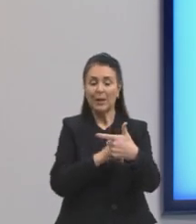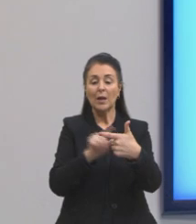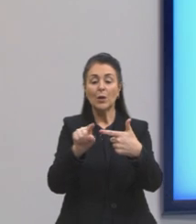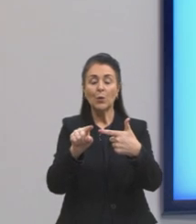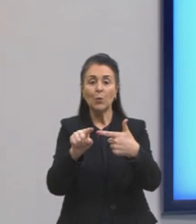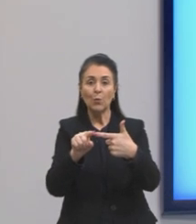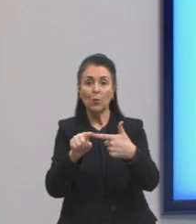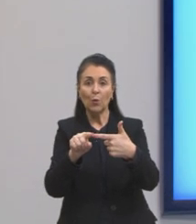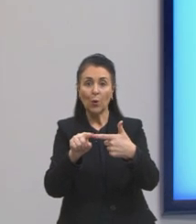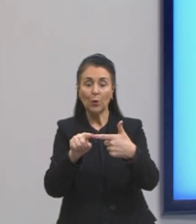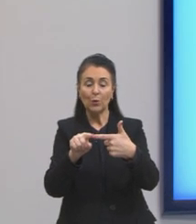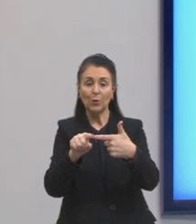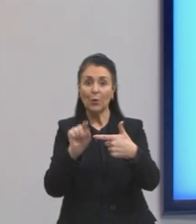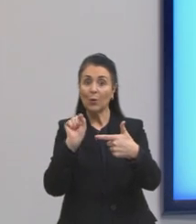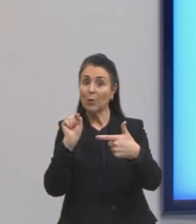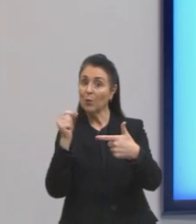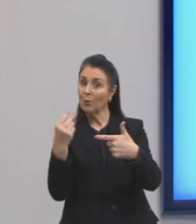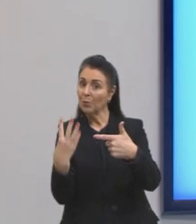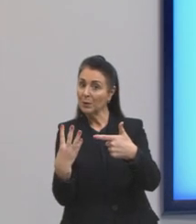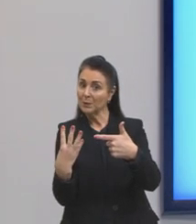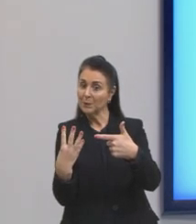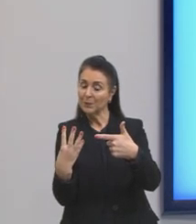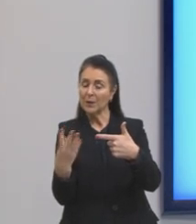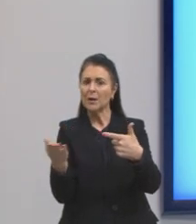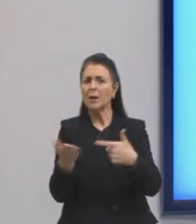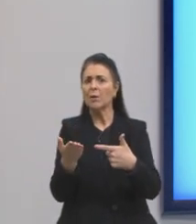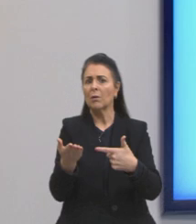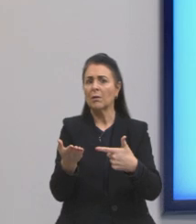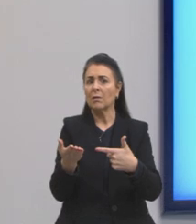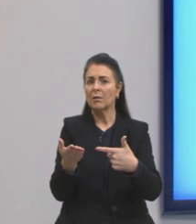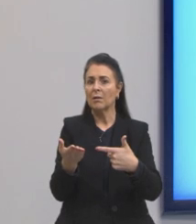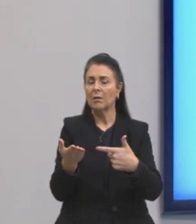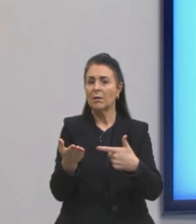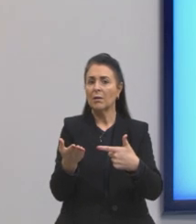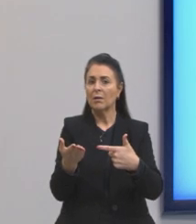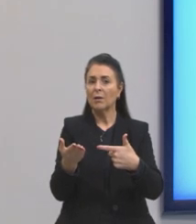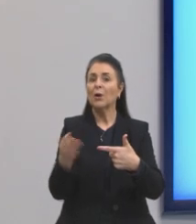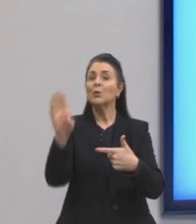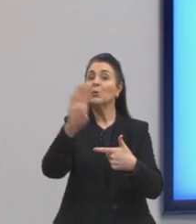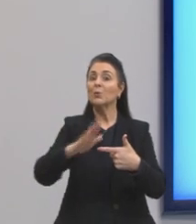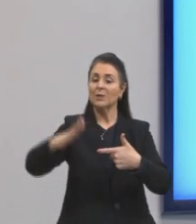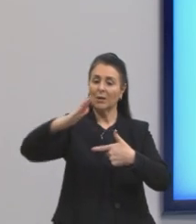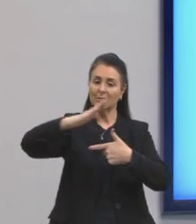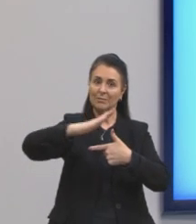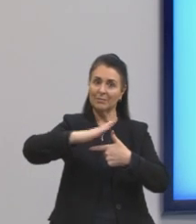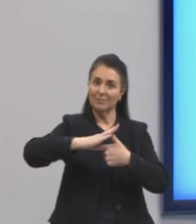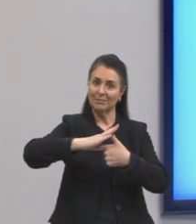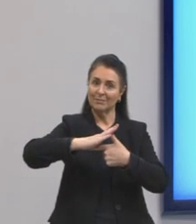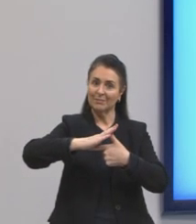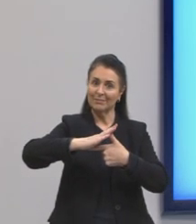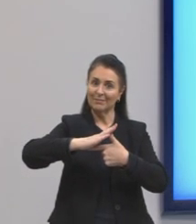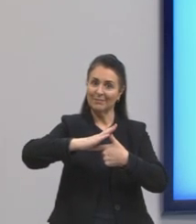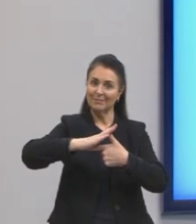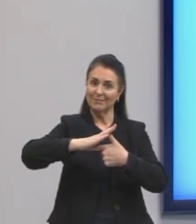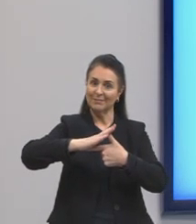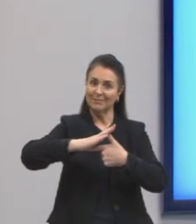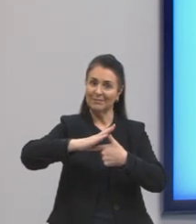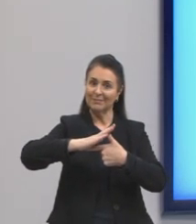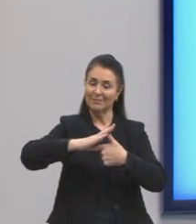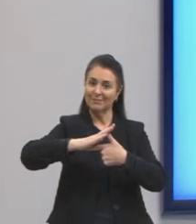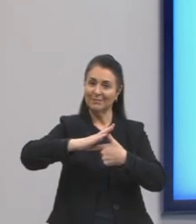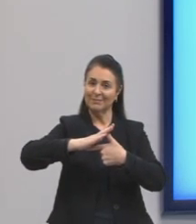e esse cateto AC horizontal é quatro e agora eu pego o teorema de Pitágoras que que diz o teorema de Pitágoras